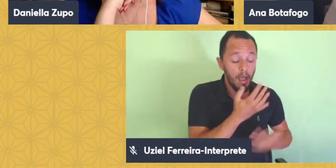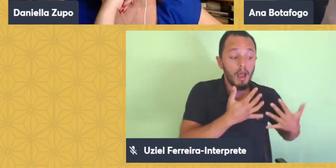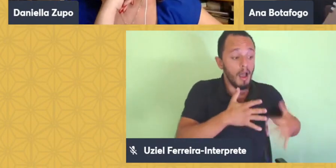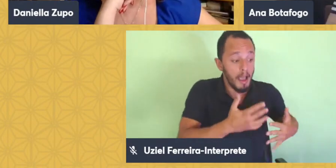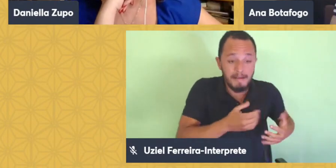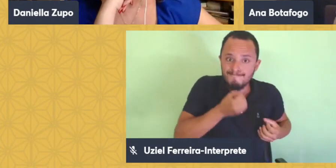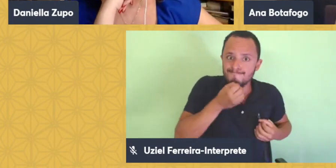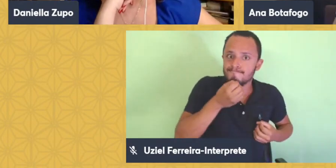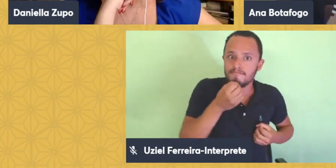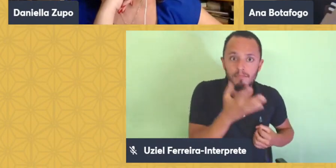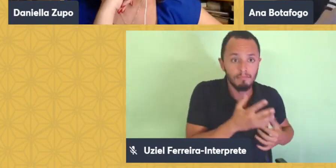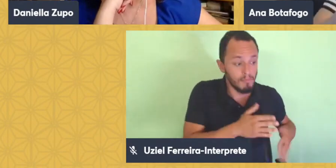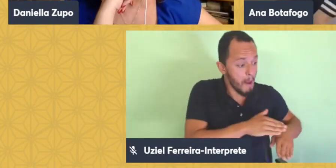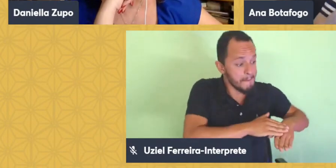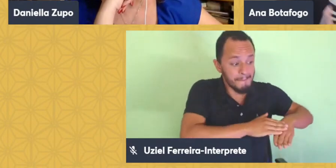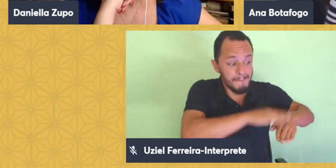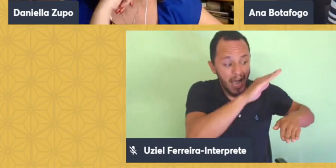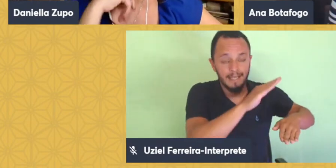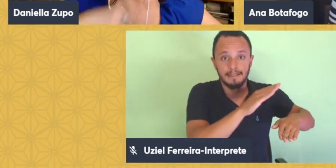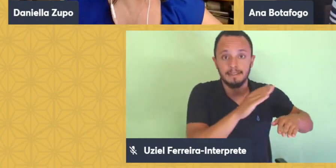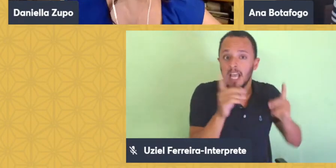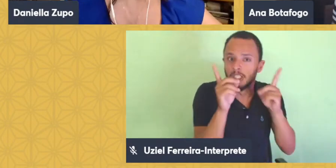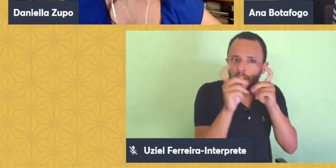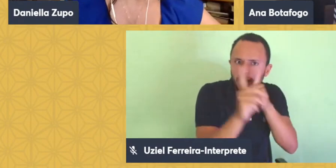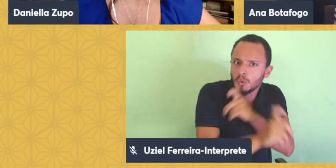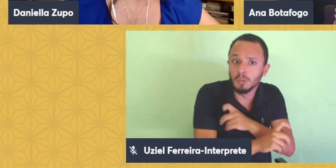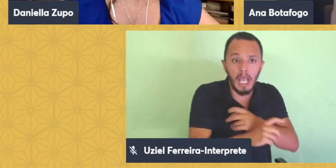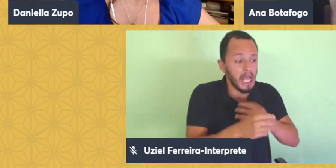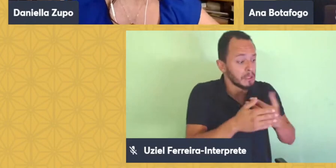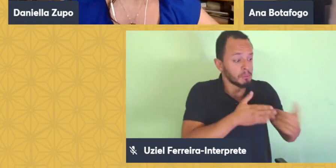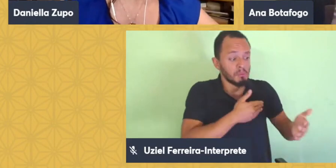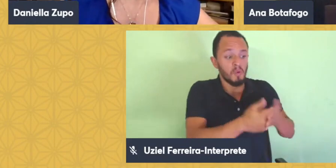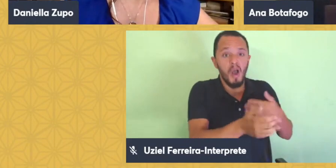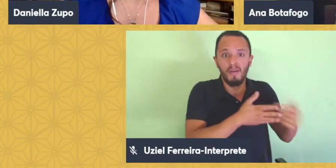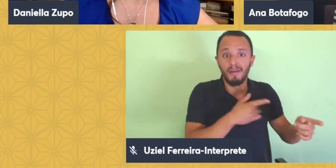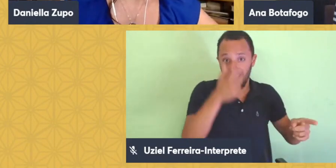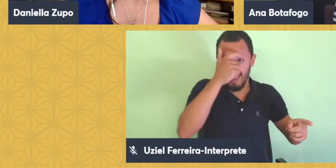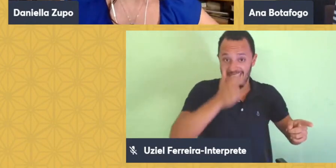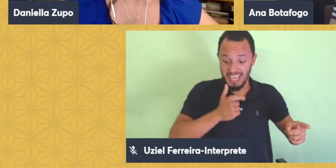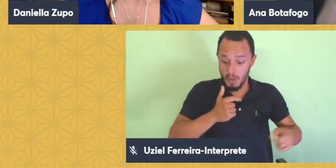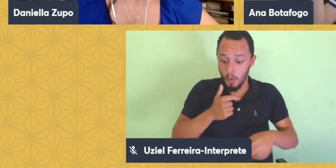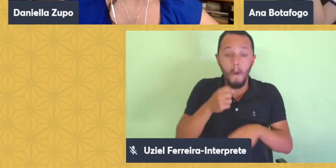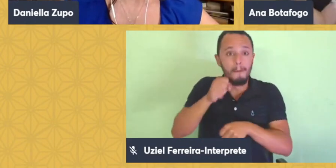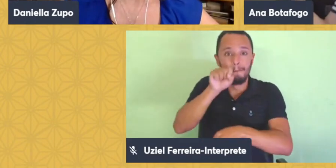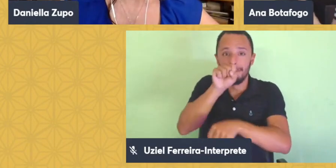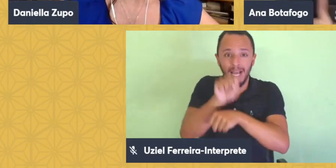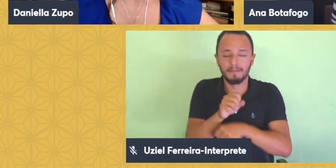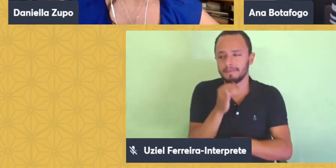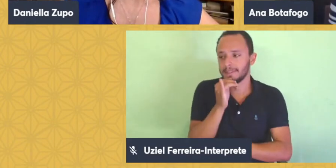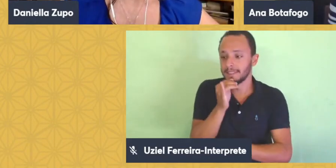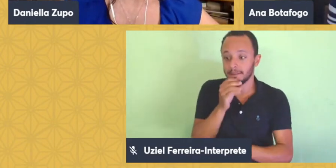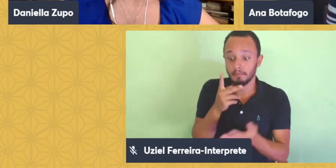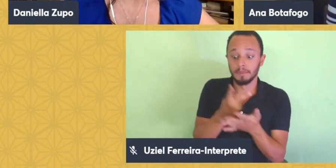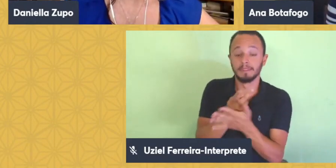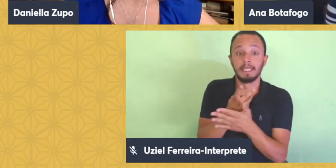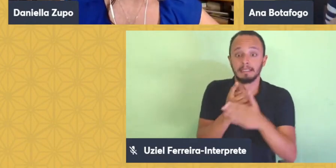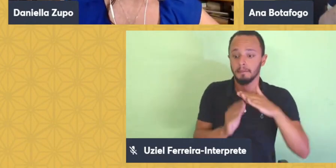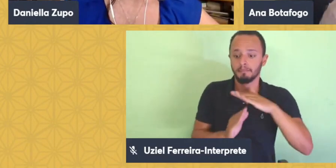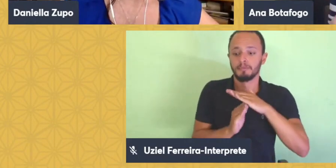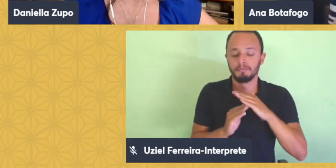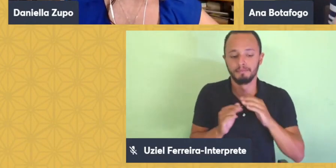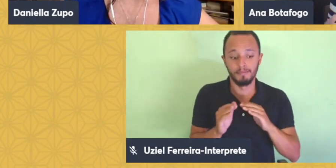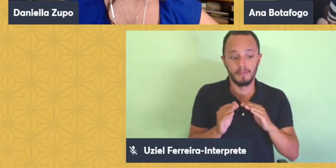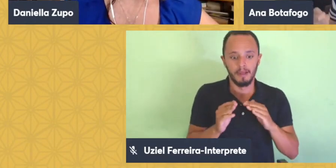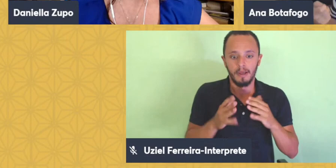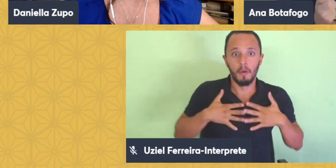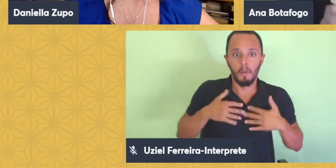dificuldade qualquer maior desafio a gente não pode parar a gente tem eles o tempo